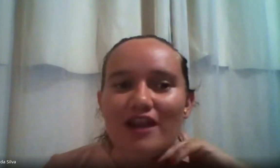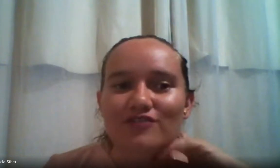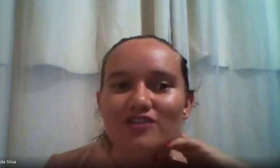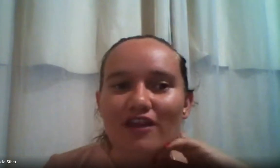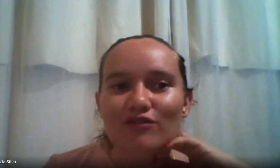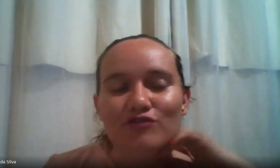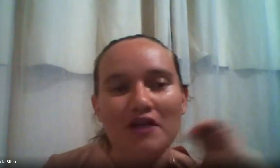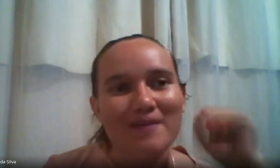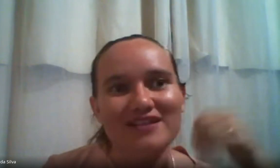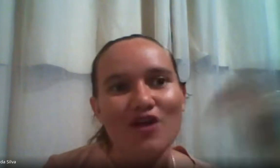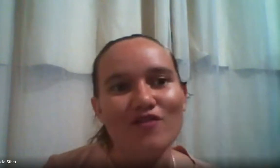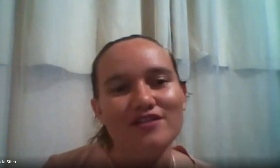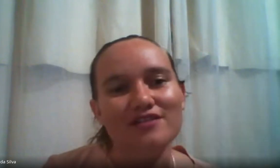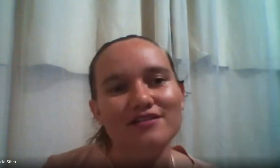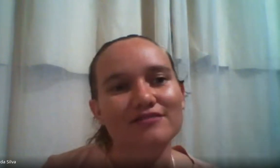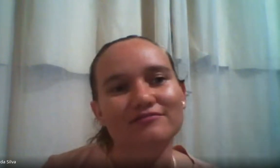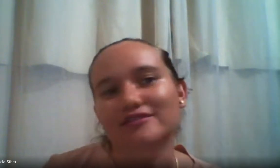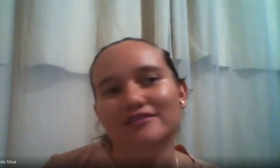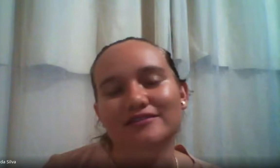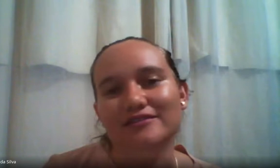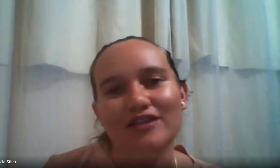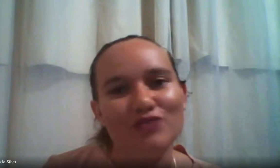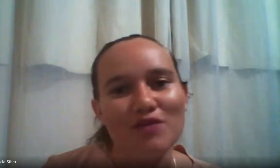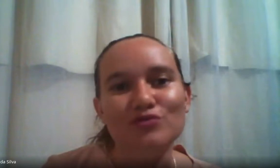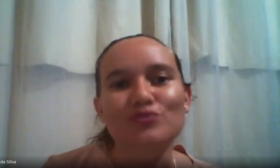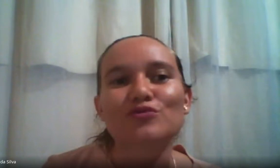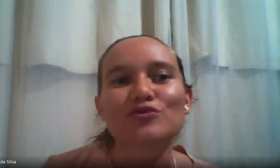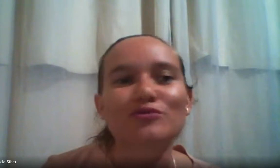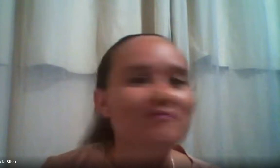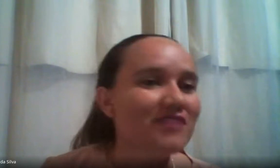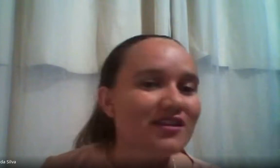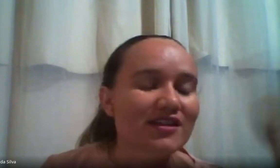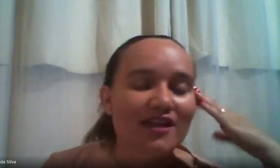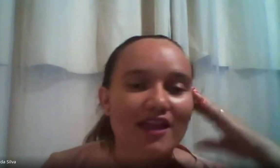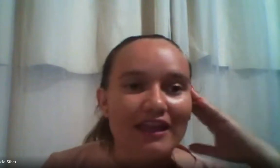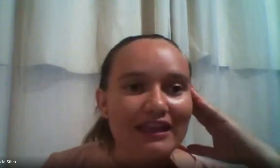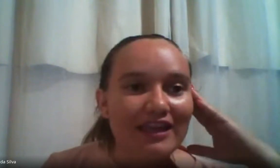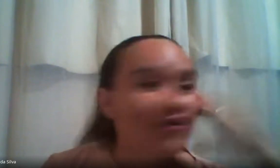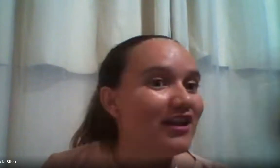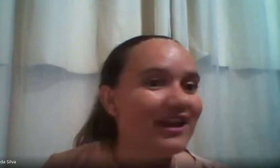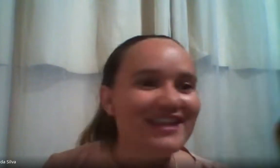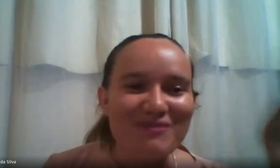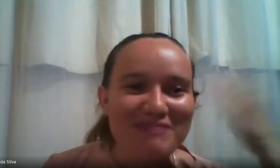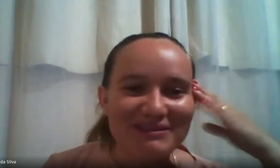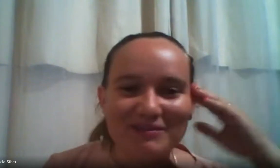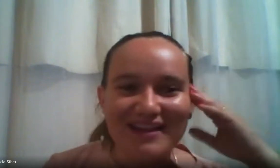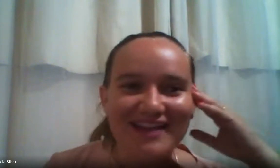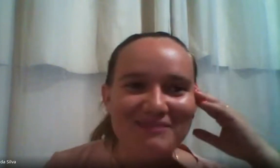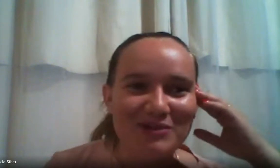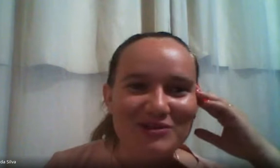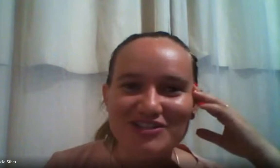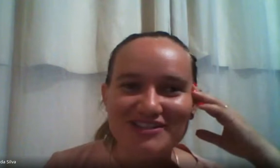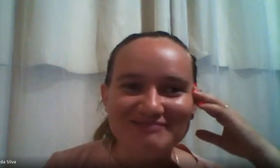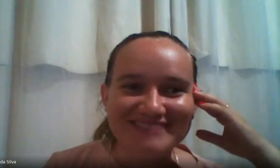é diferente, né? Nosso foco é mais na conversação, em ajudar o aluno surdo. E eu queria agradecer, Fabiana,